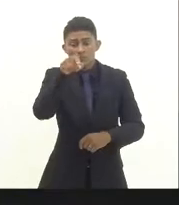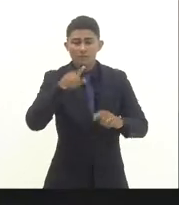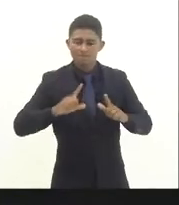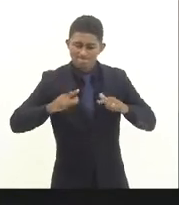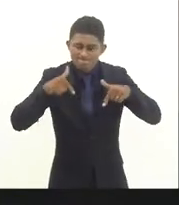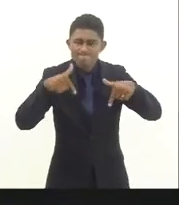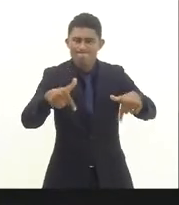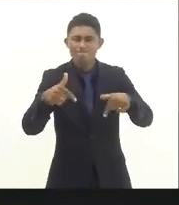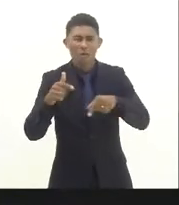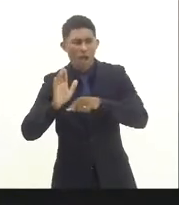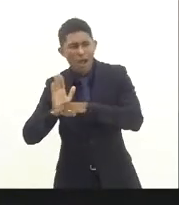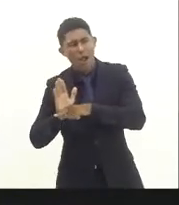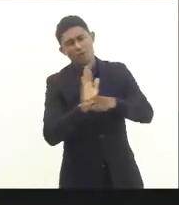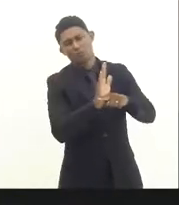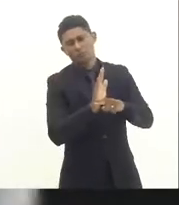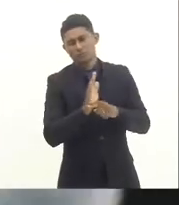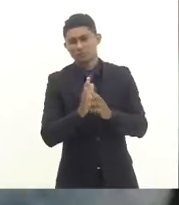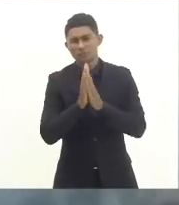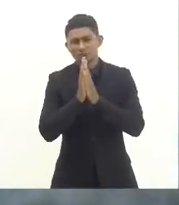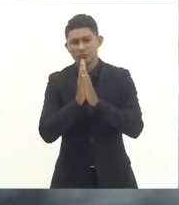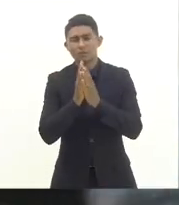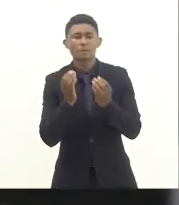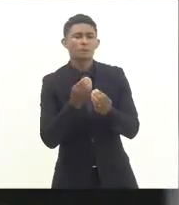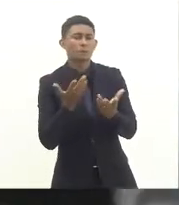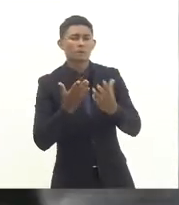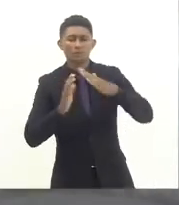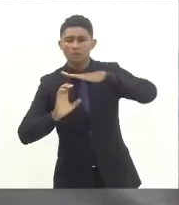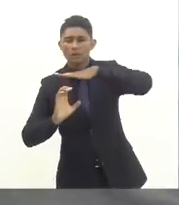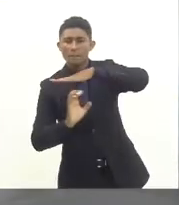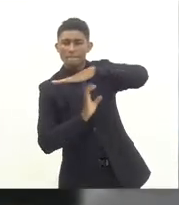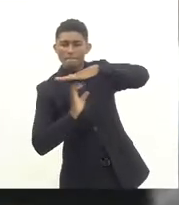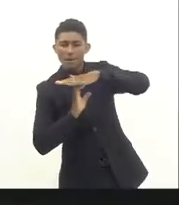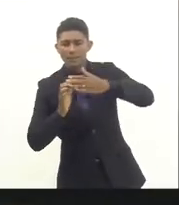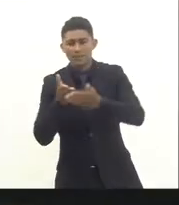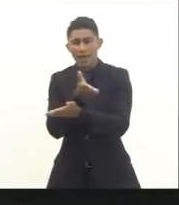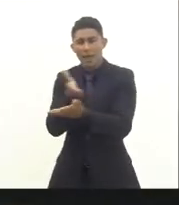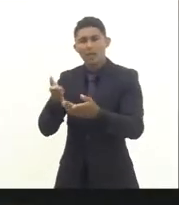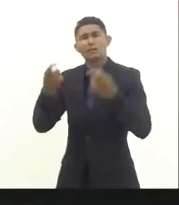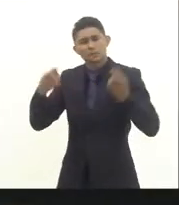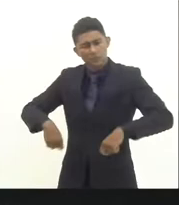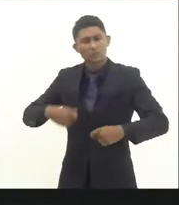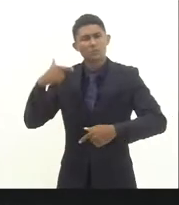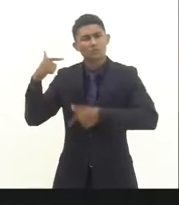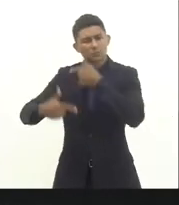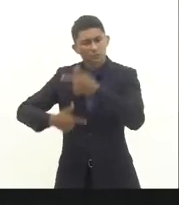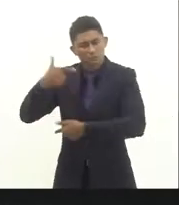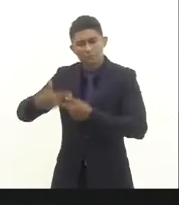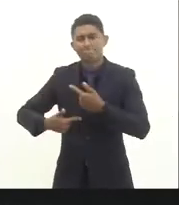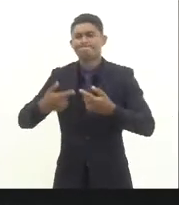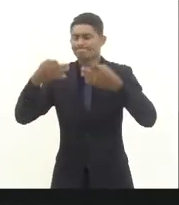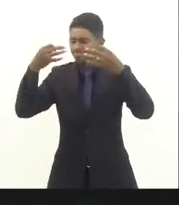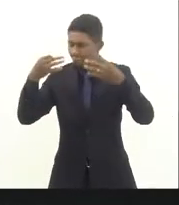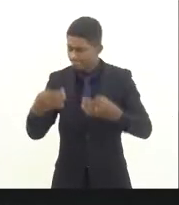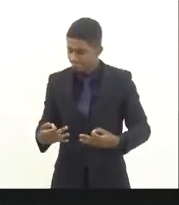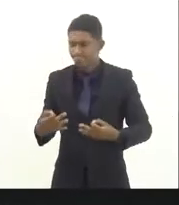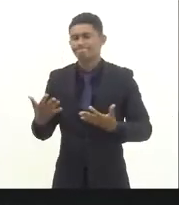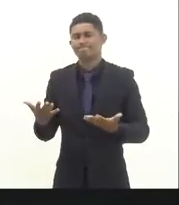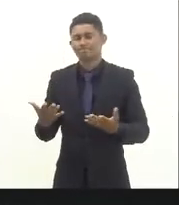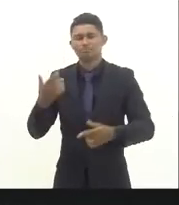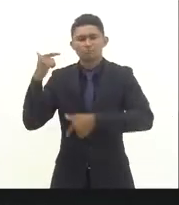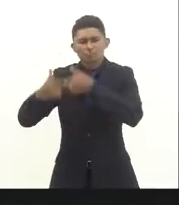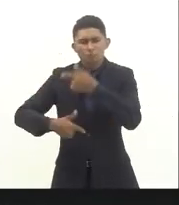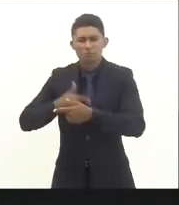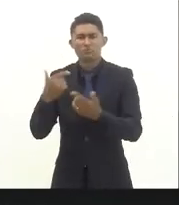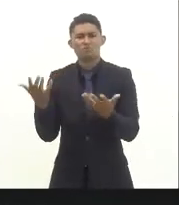sua atuação para que essa empresa presta o serviço O que é devido que é um serviço de qualidade